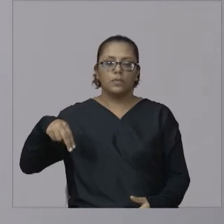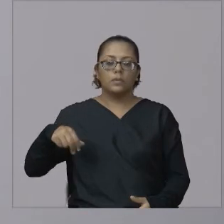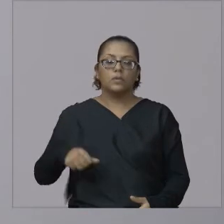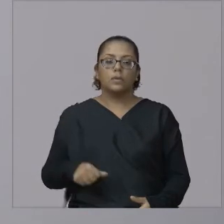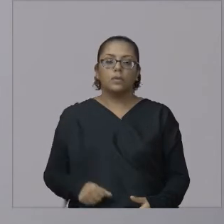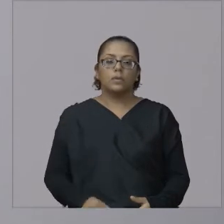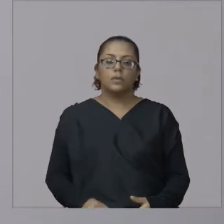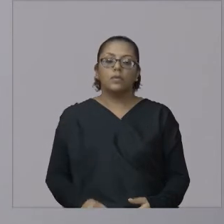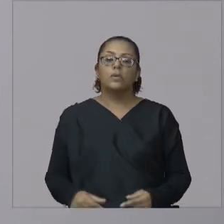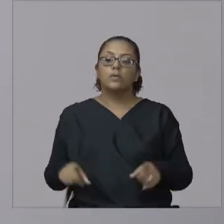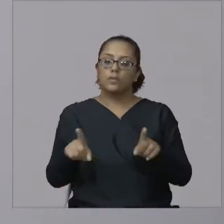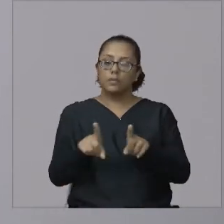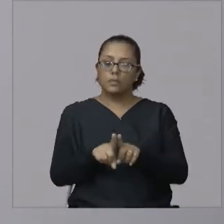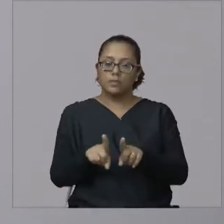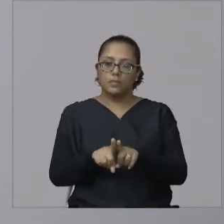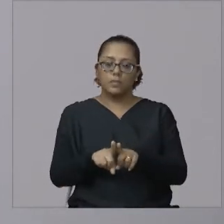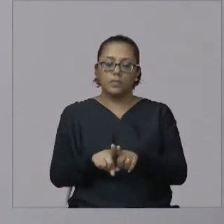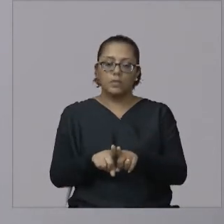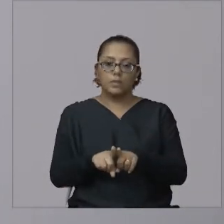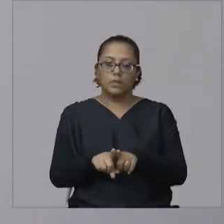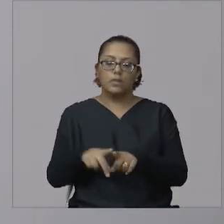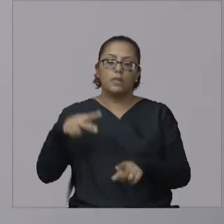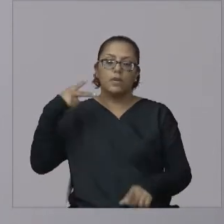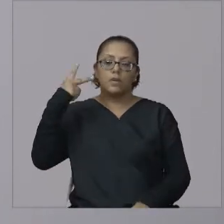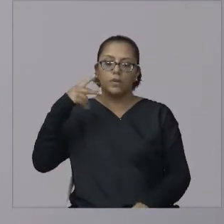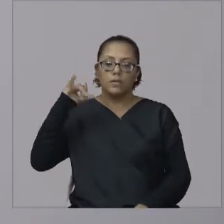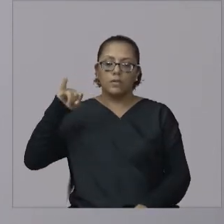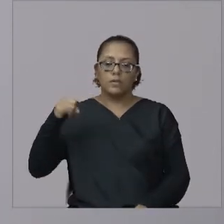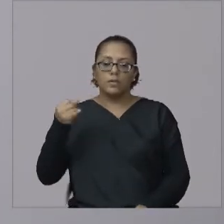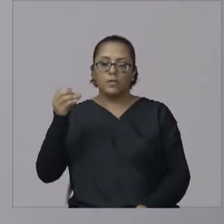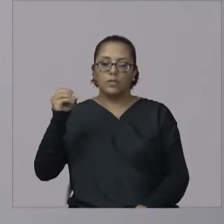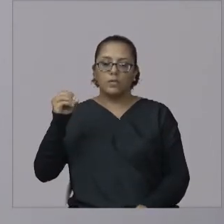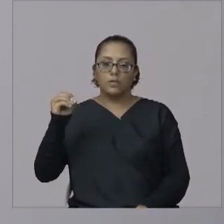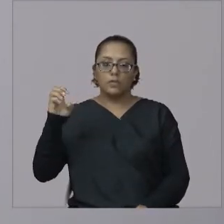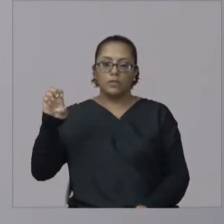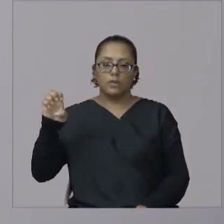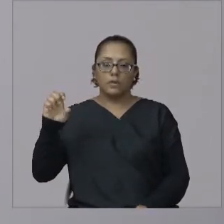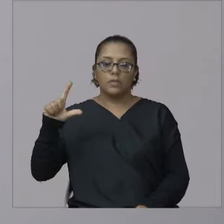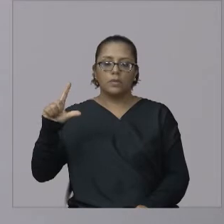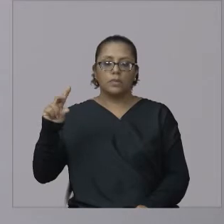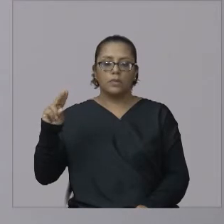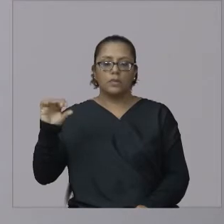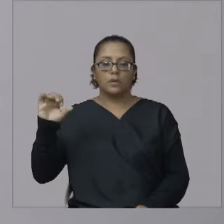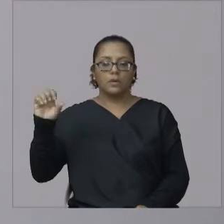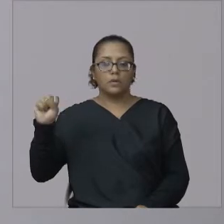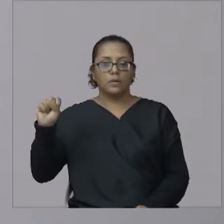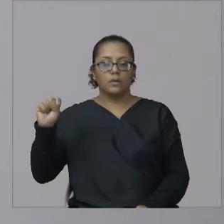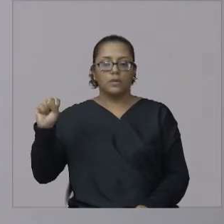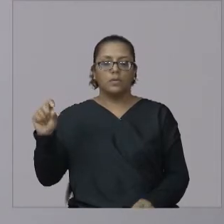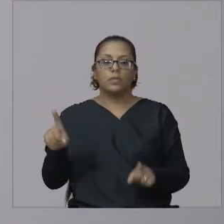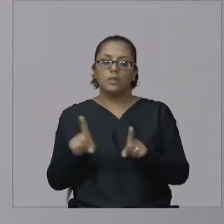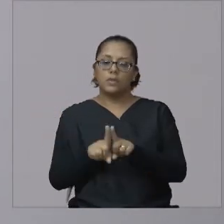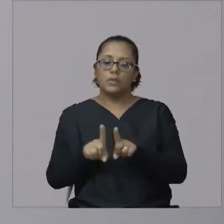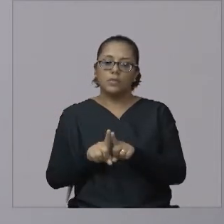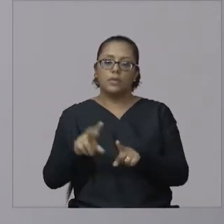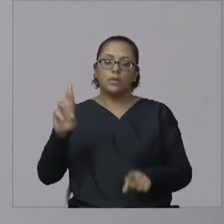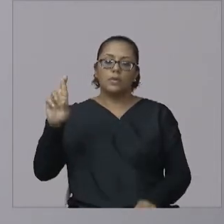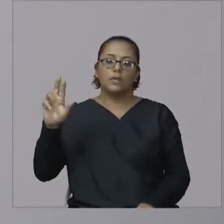em sequência o vereador José Luiz e o vereador Rafael